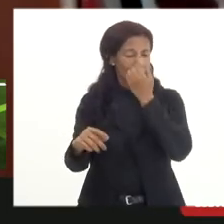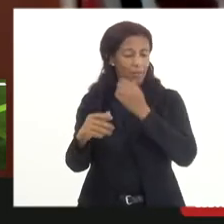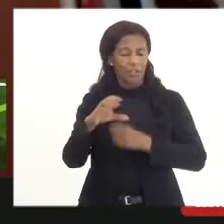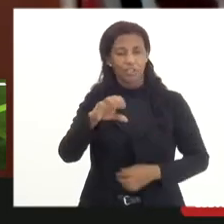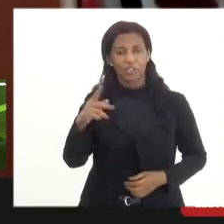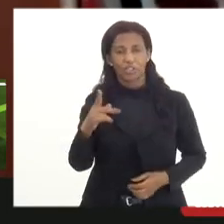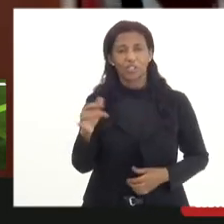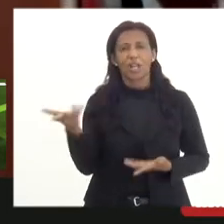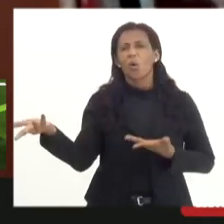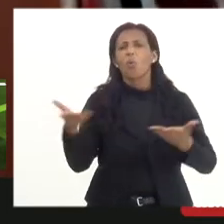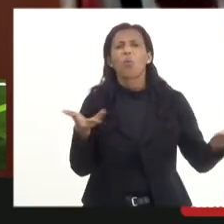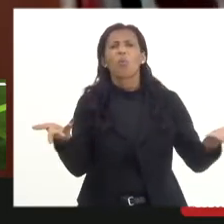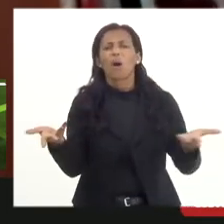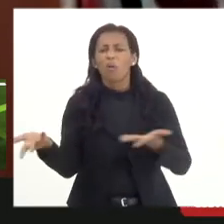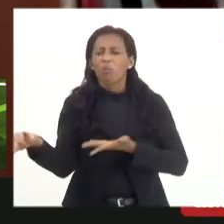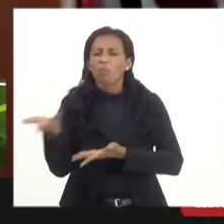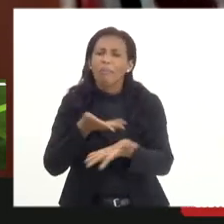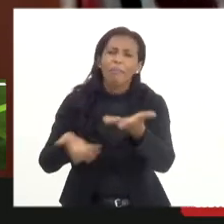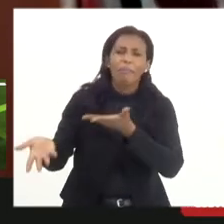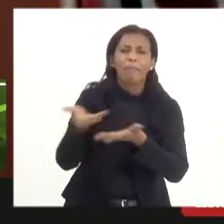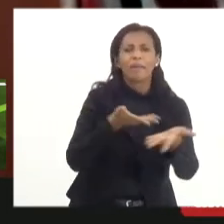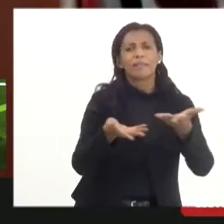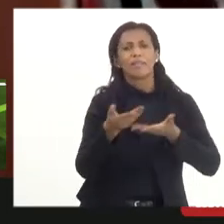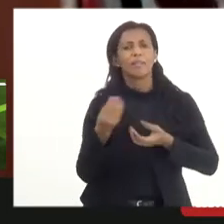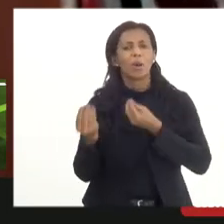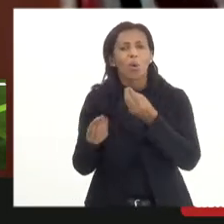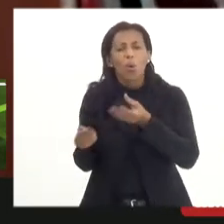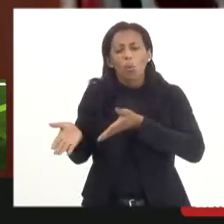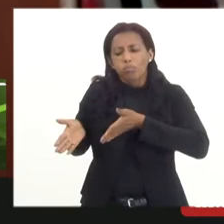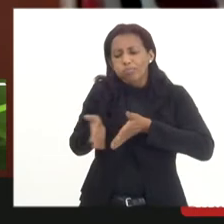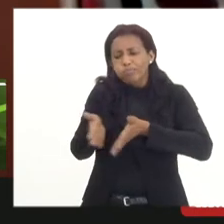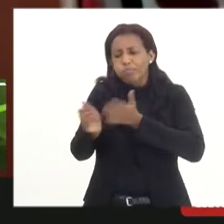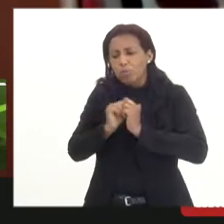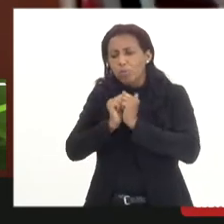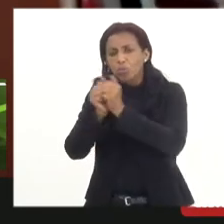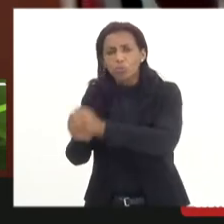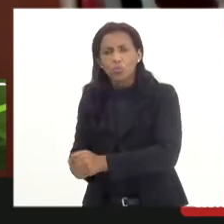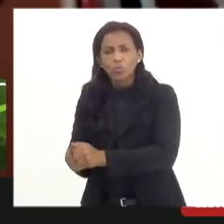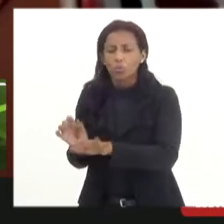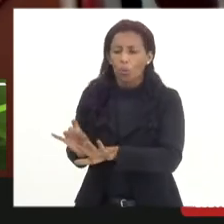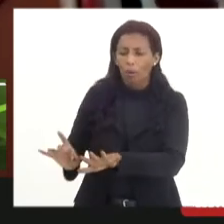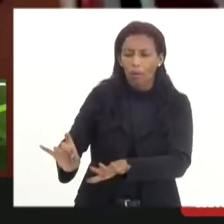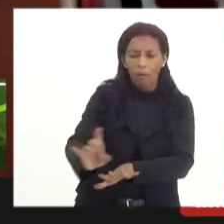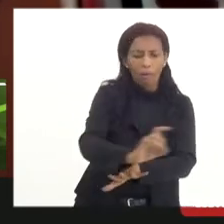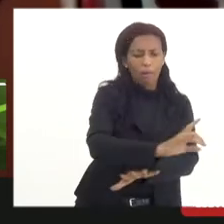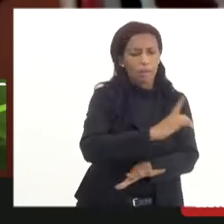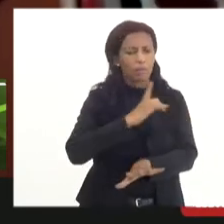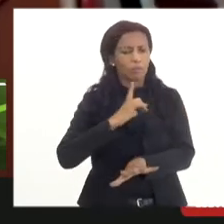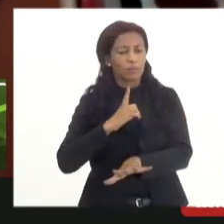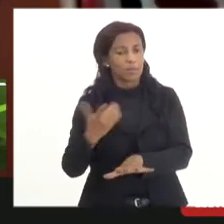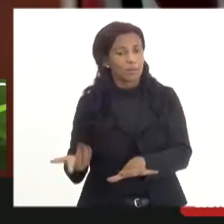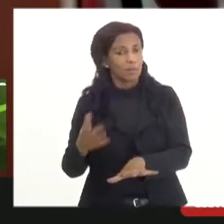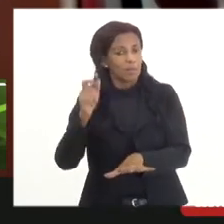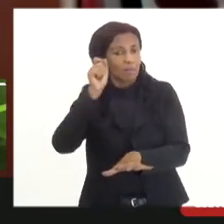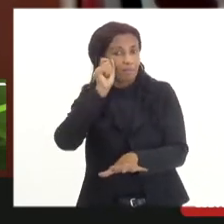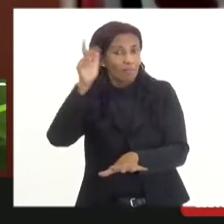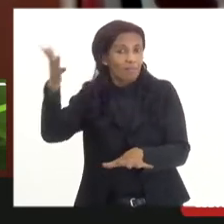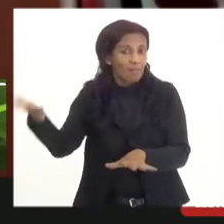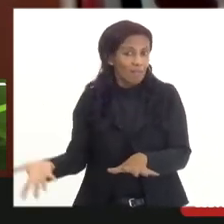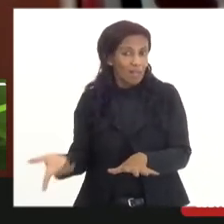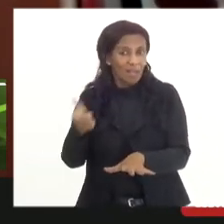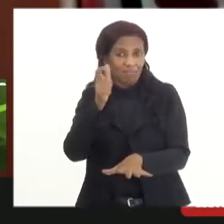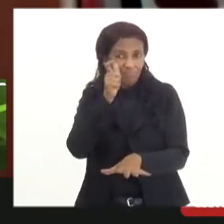quais são as parcerias e como é que a gente pode estar caminhando, né? De forma, cada um também tendo, quer dizer, é claro,